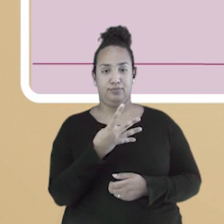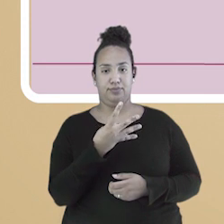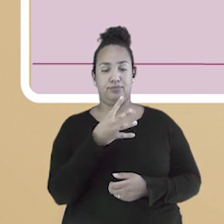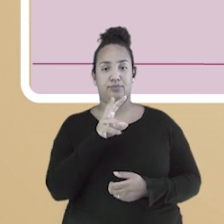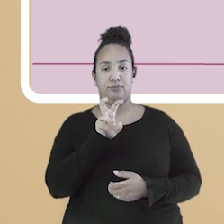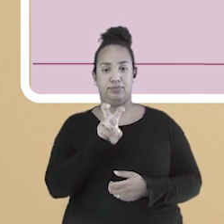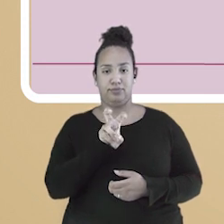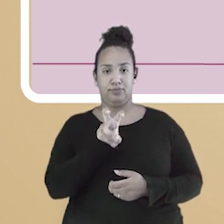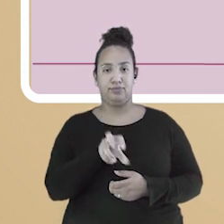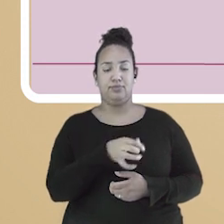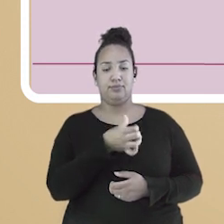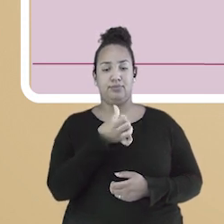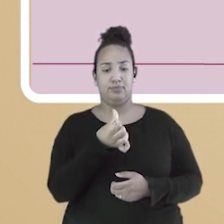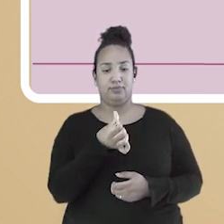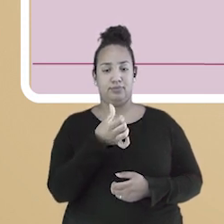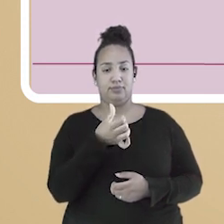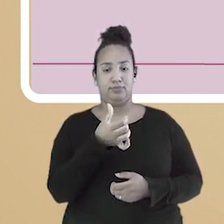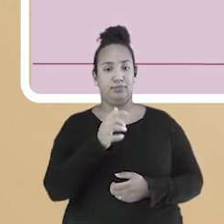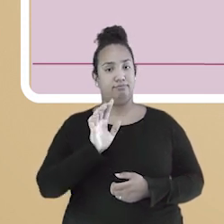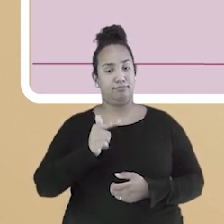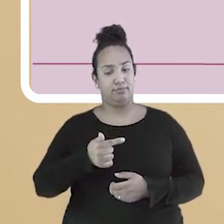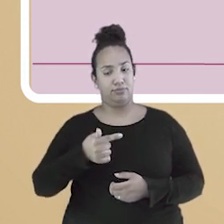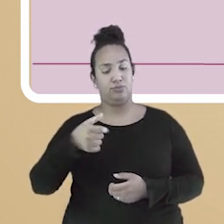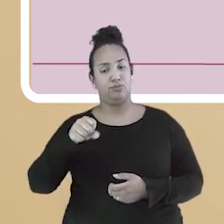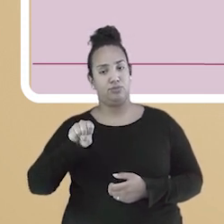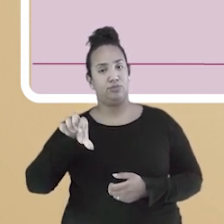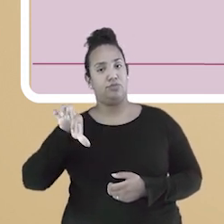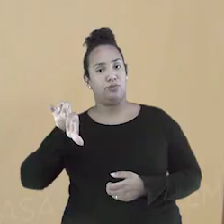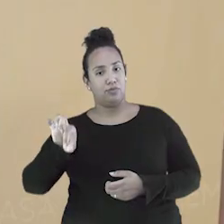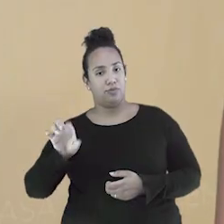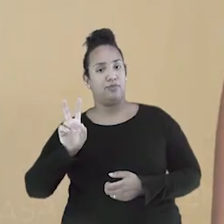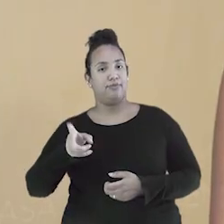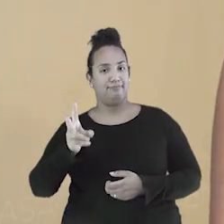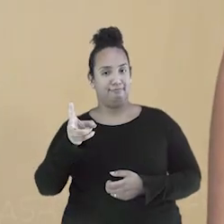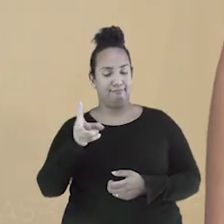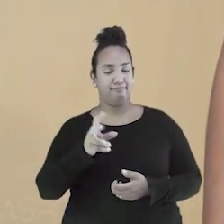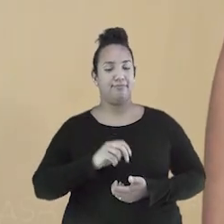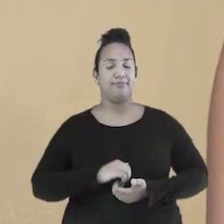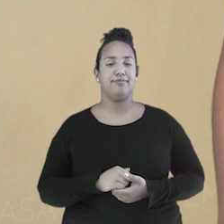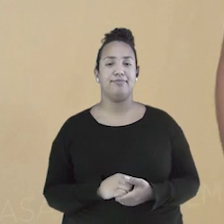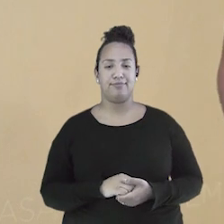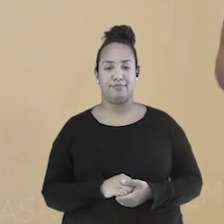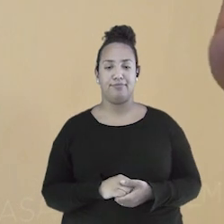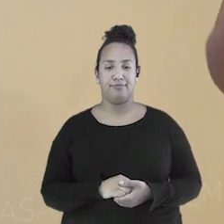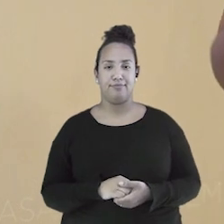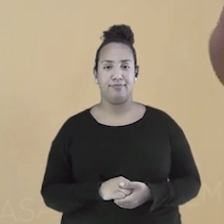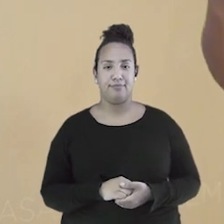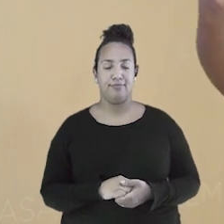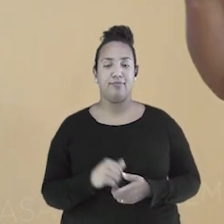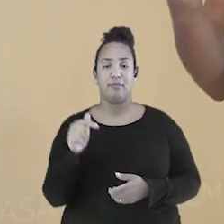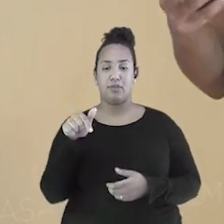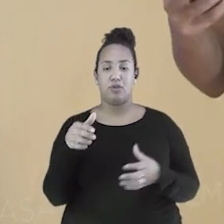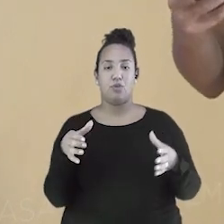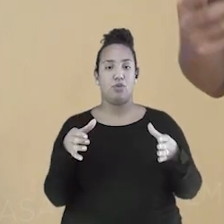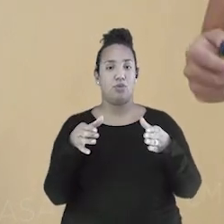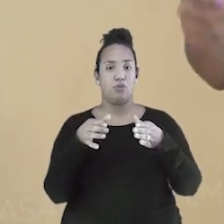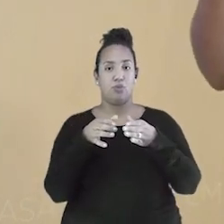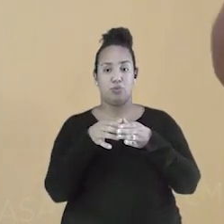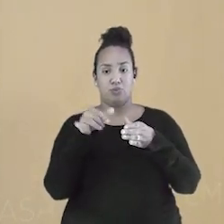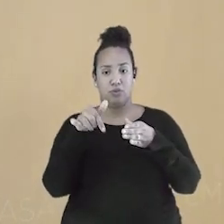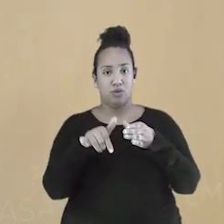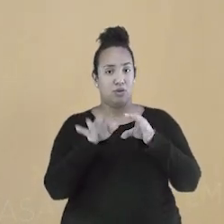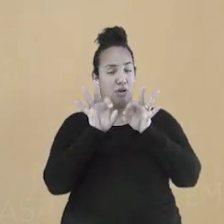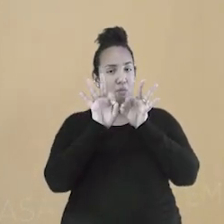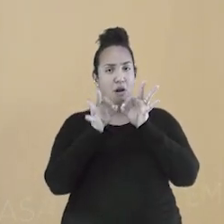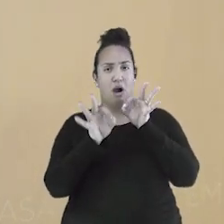4, 5, 6 e assim por diante. Esse é um conjunto infinito,